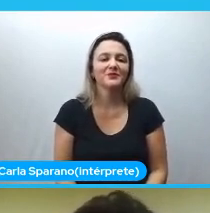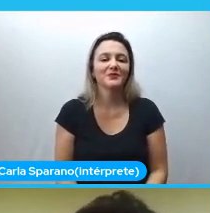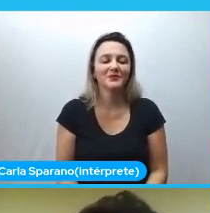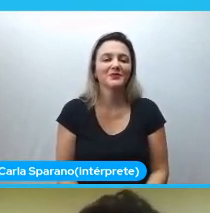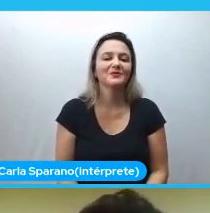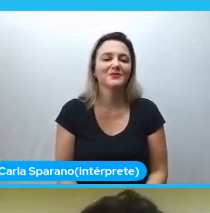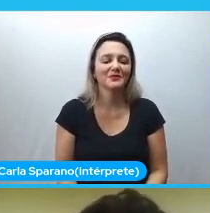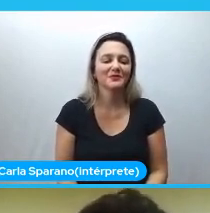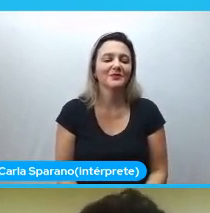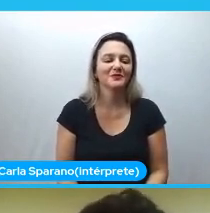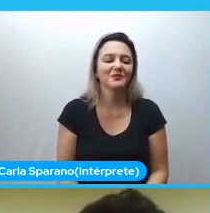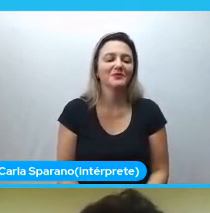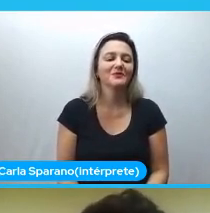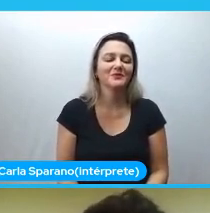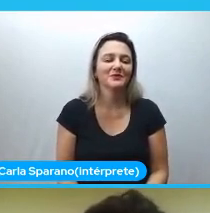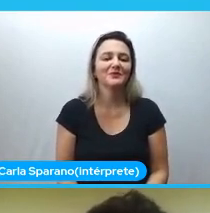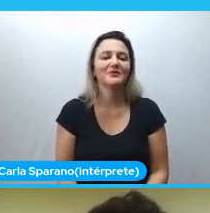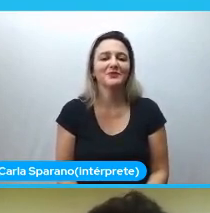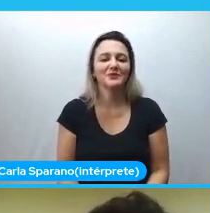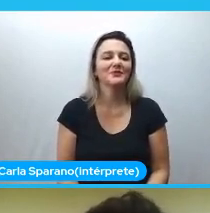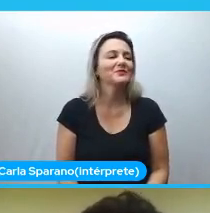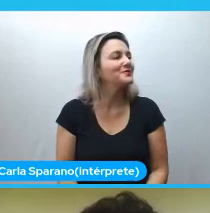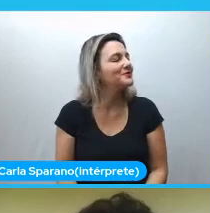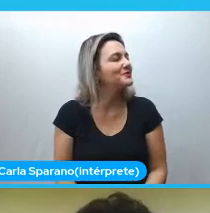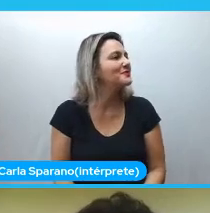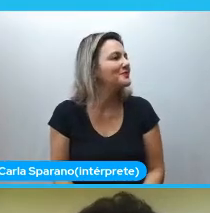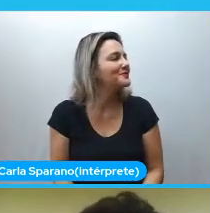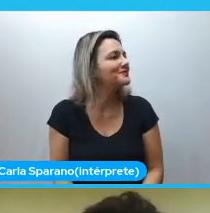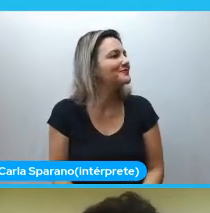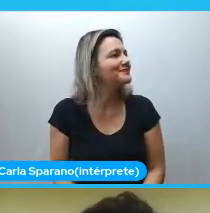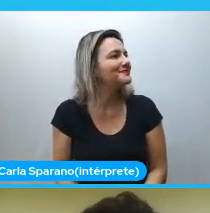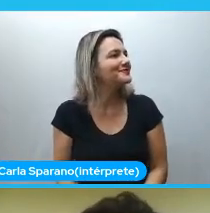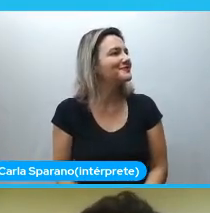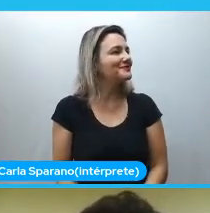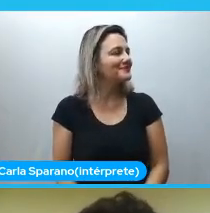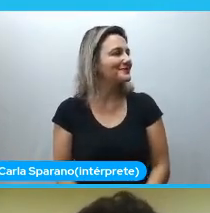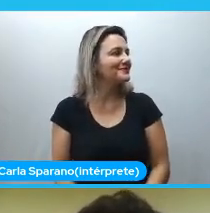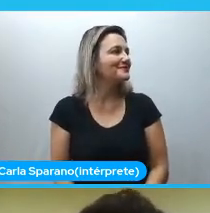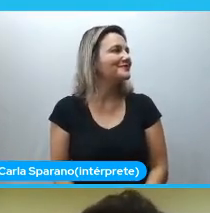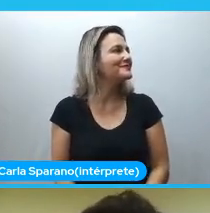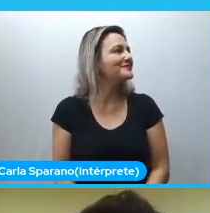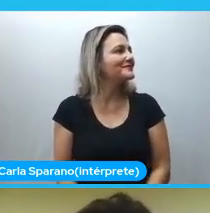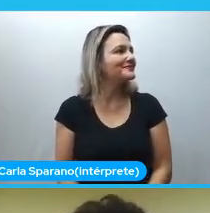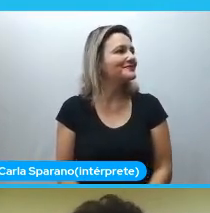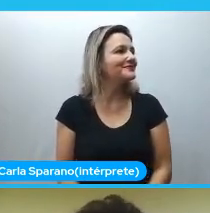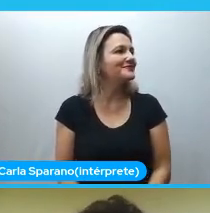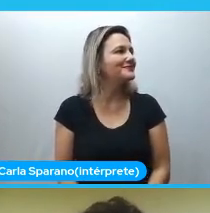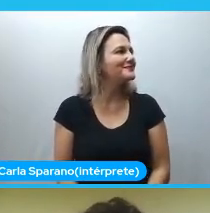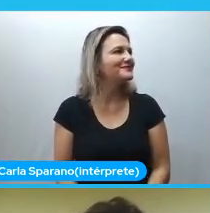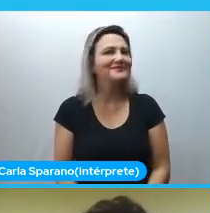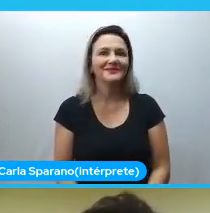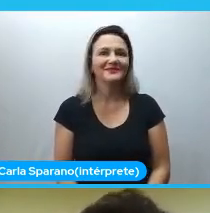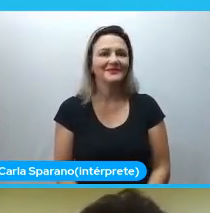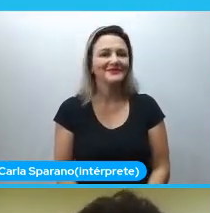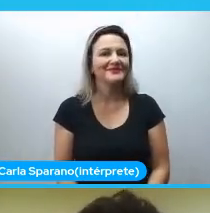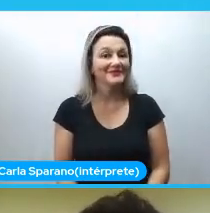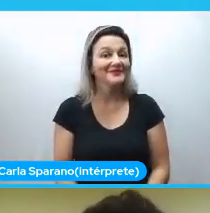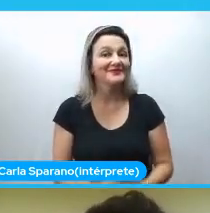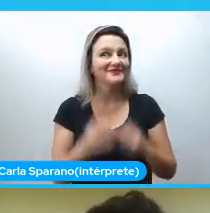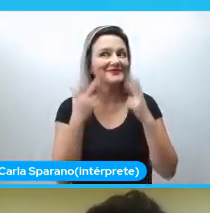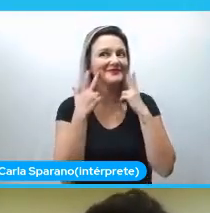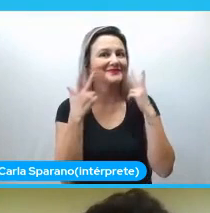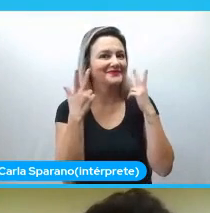Ó, Ó, o macete, um negócio que normalmente dá